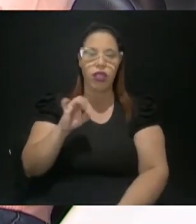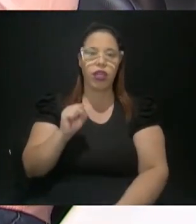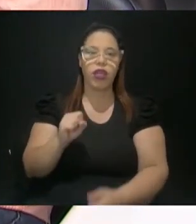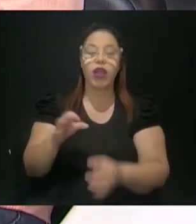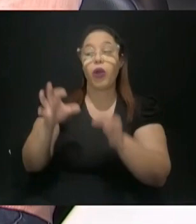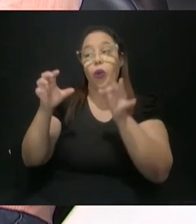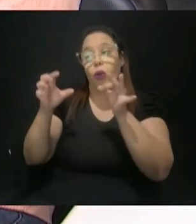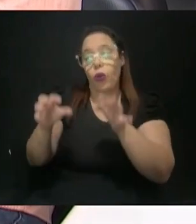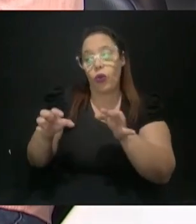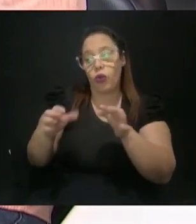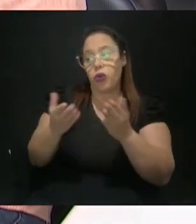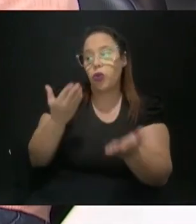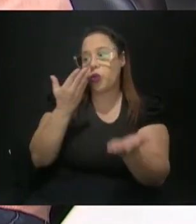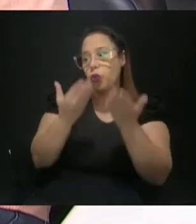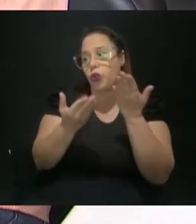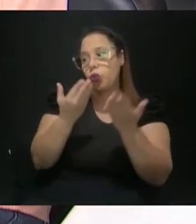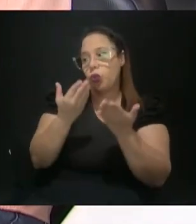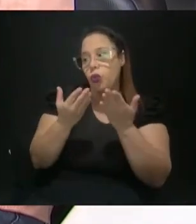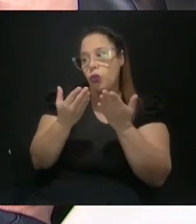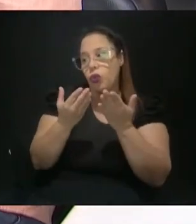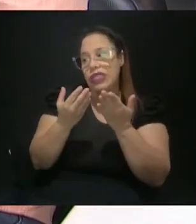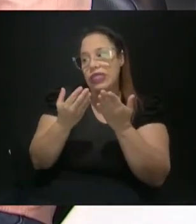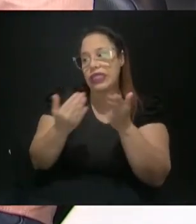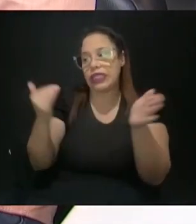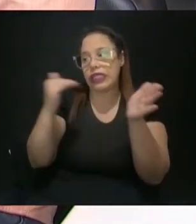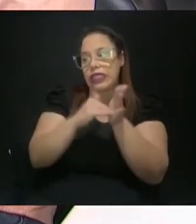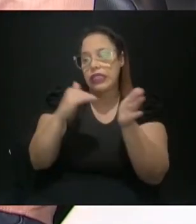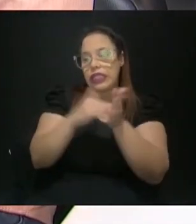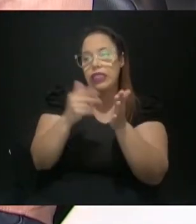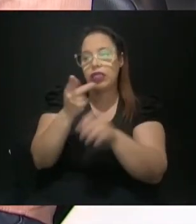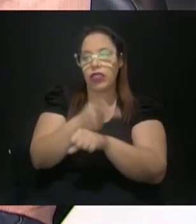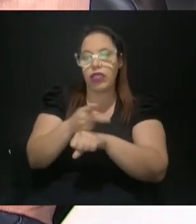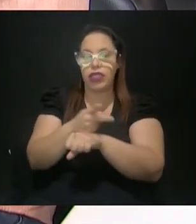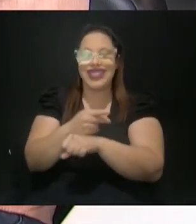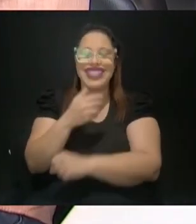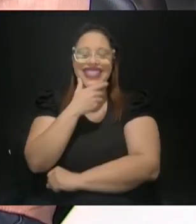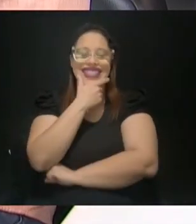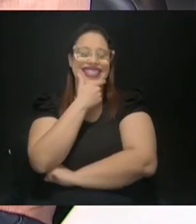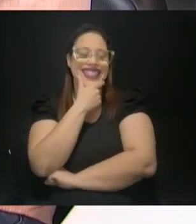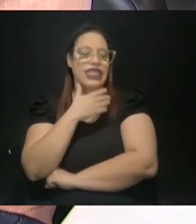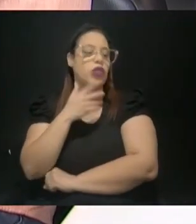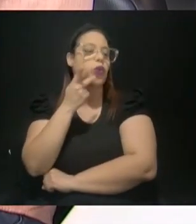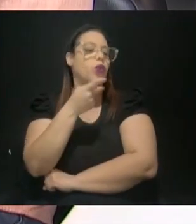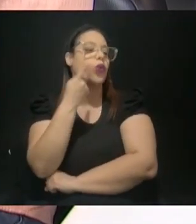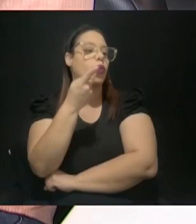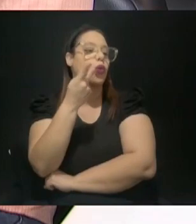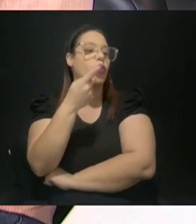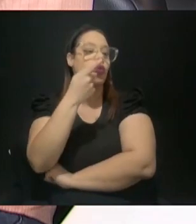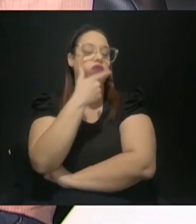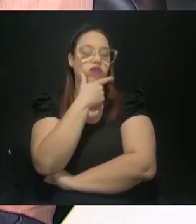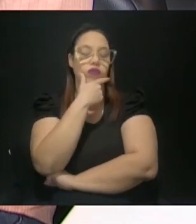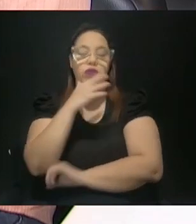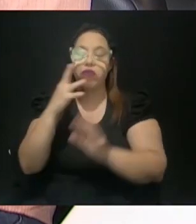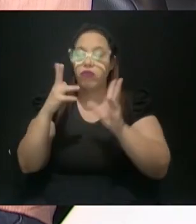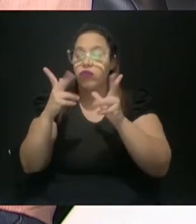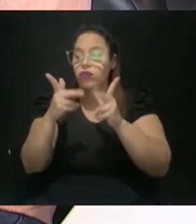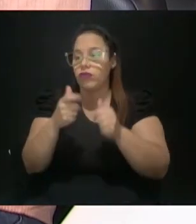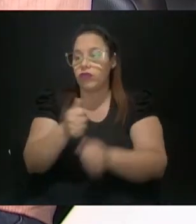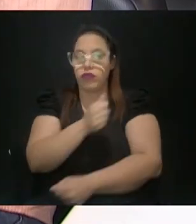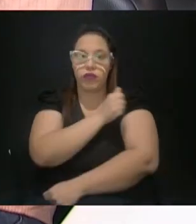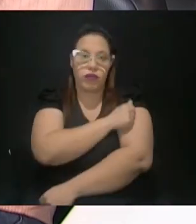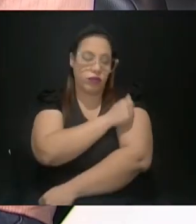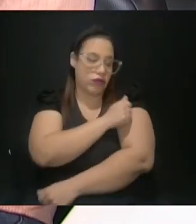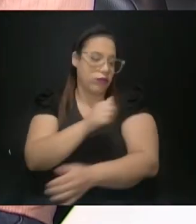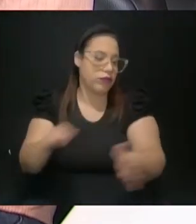comum da garotada que vem aqui procurar o curso? Eu costumo dizer que assim, a maioria dos alunos que chegam querendo